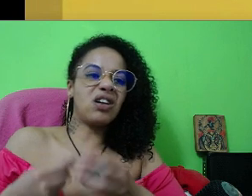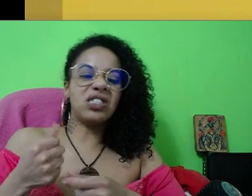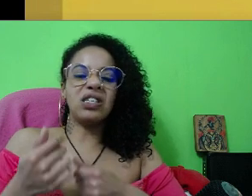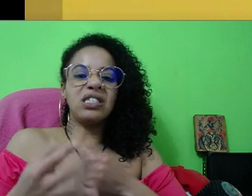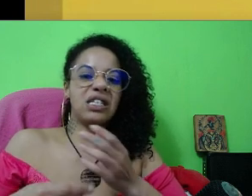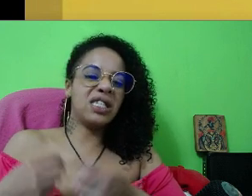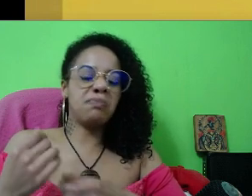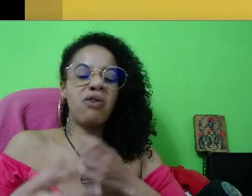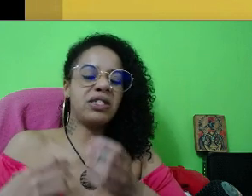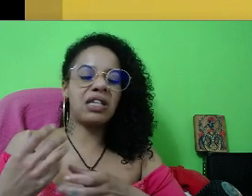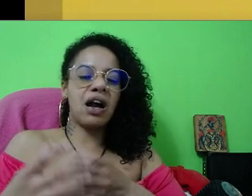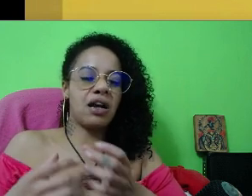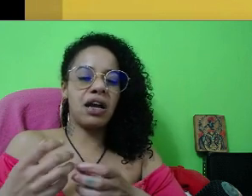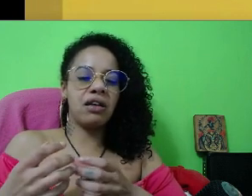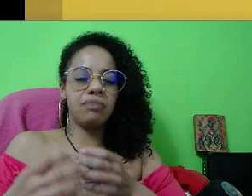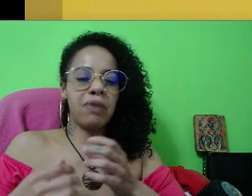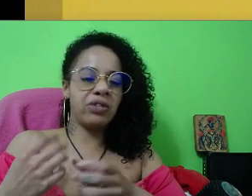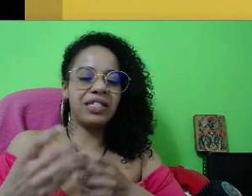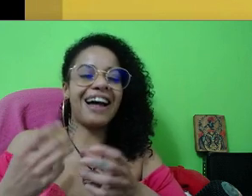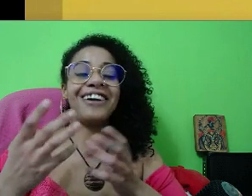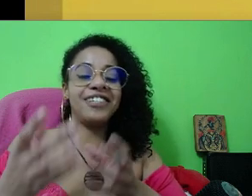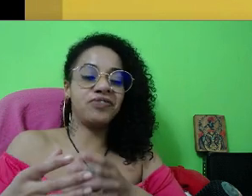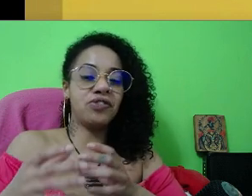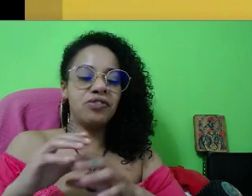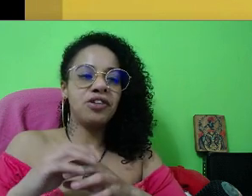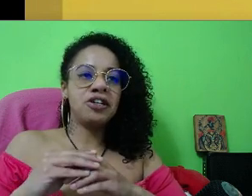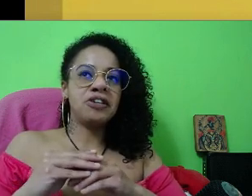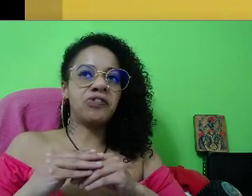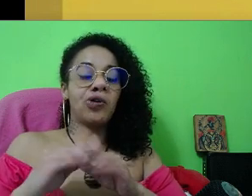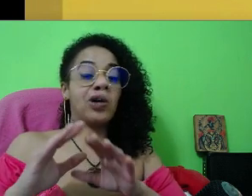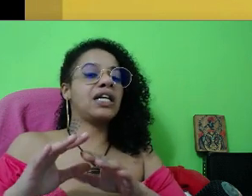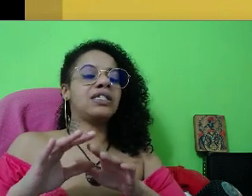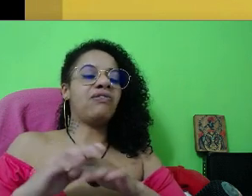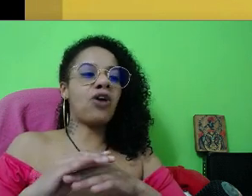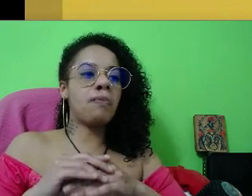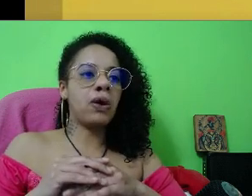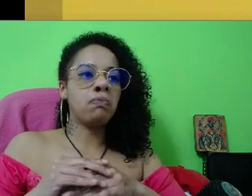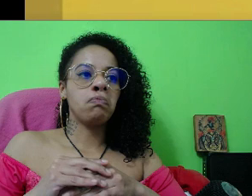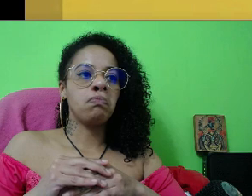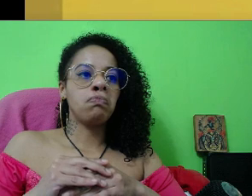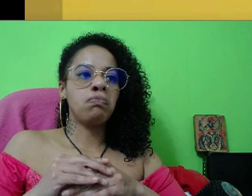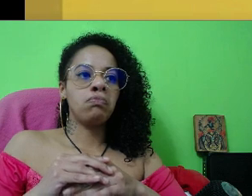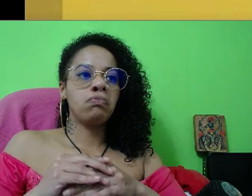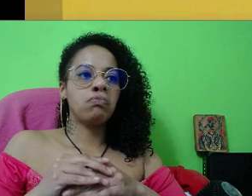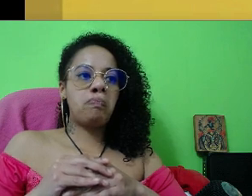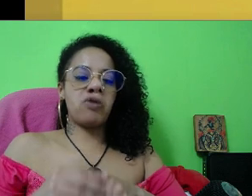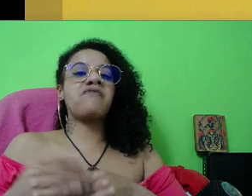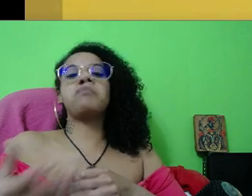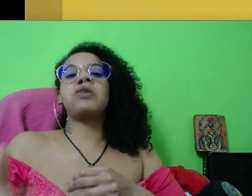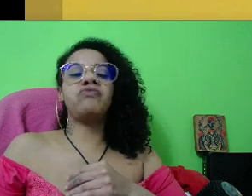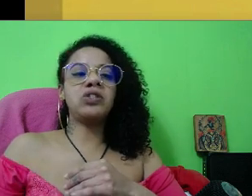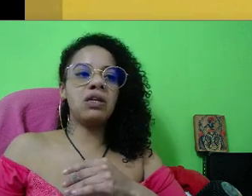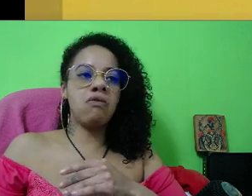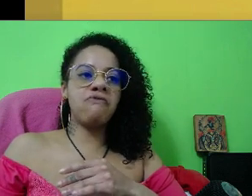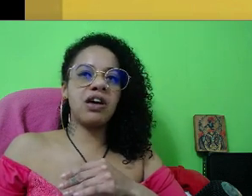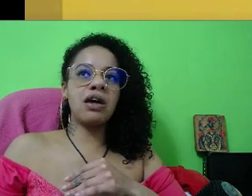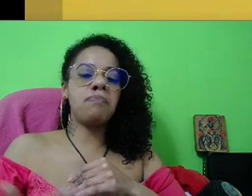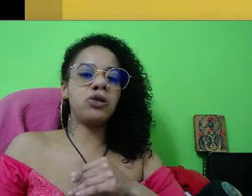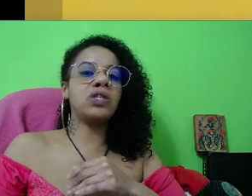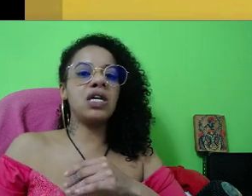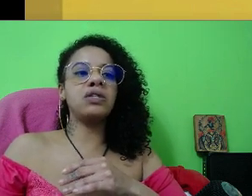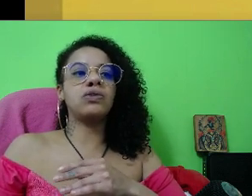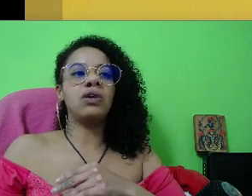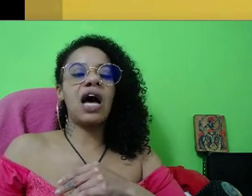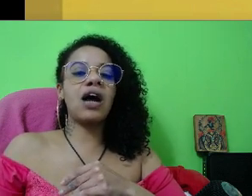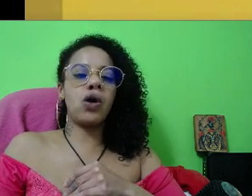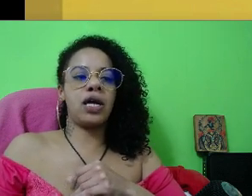esses negócio assim esses mal-estar né mal-estar dessa forma Provavelmente você não vai